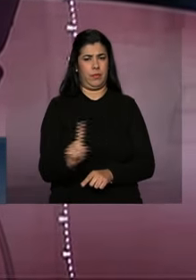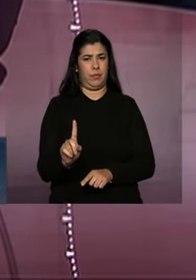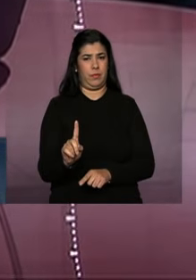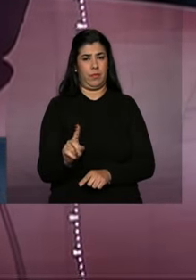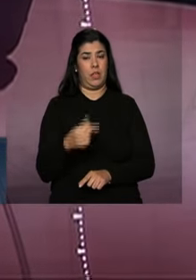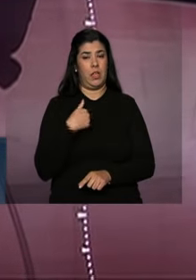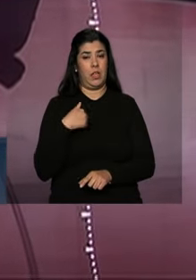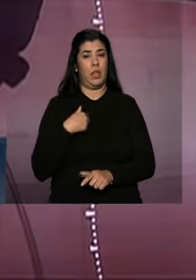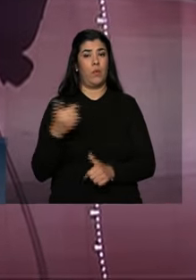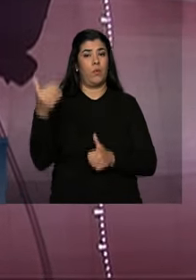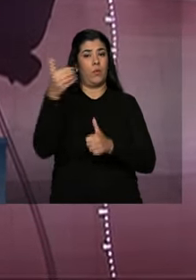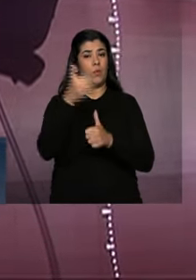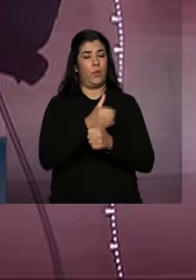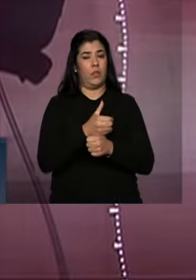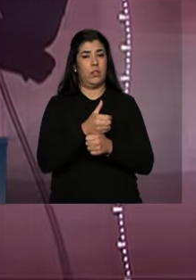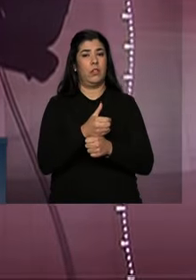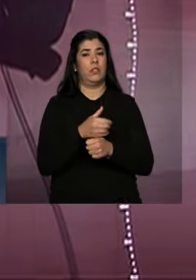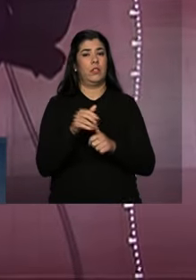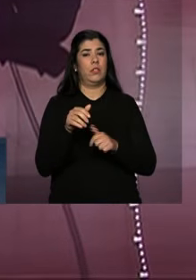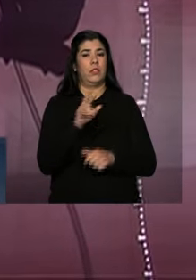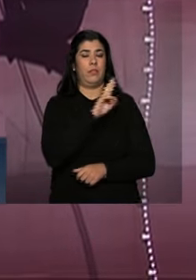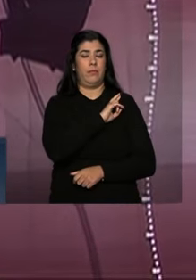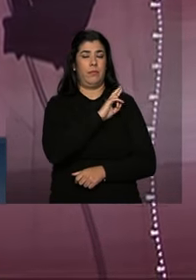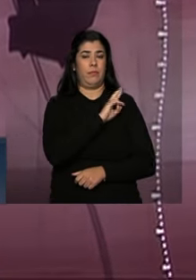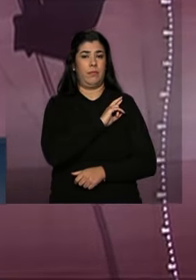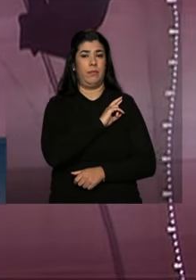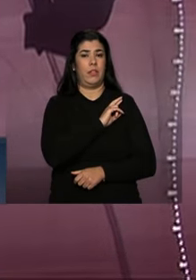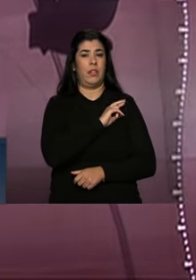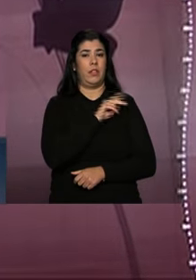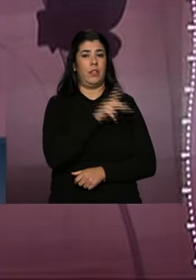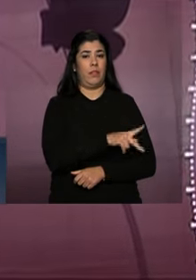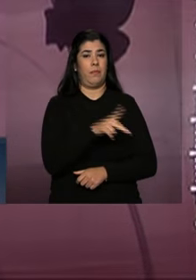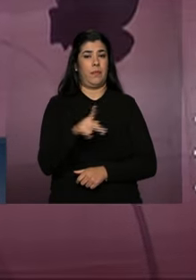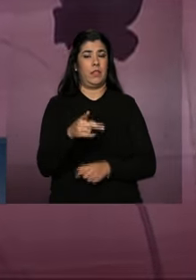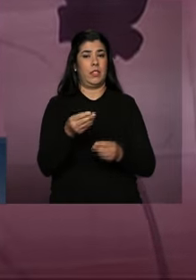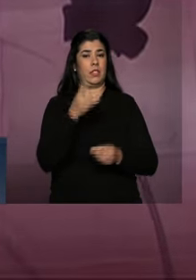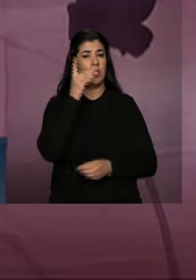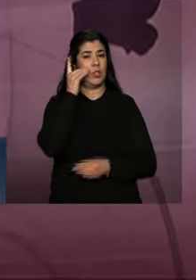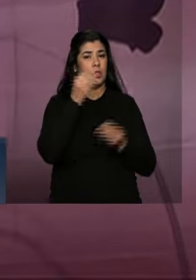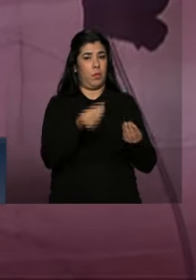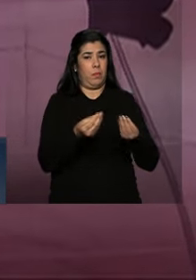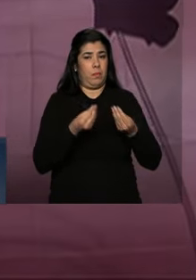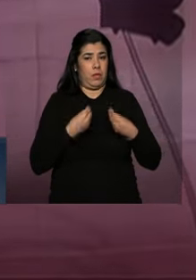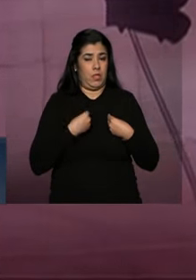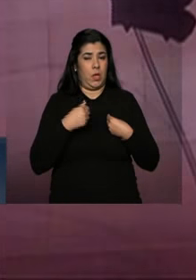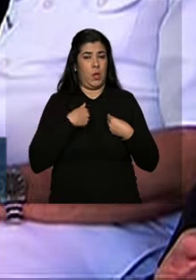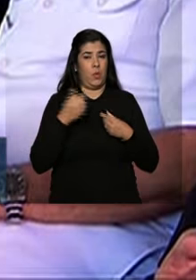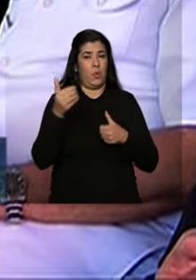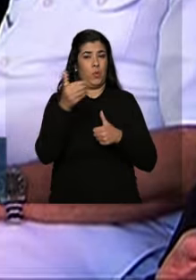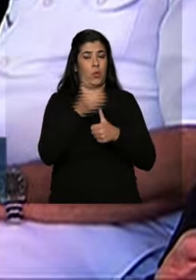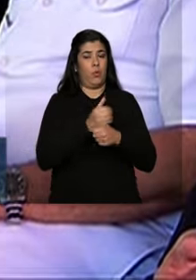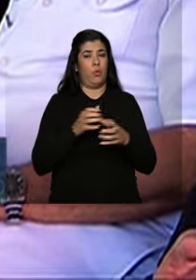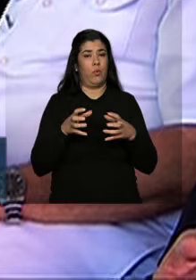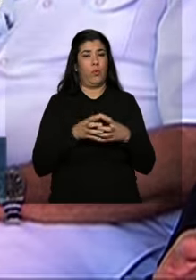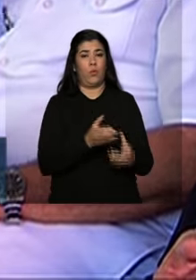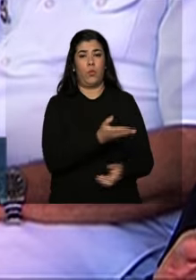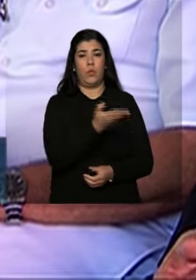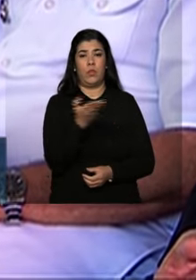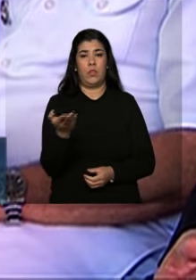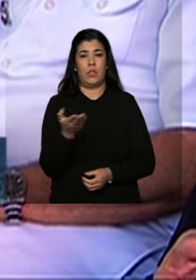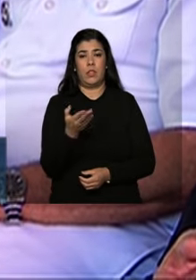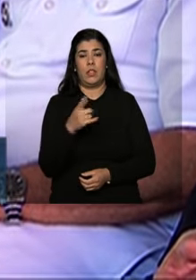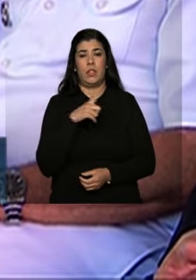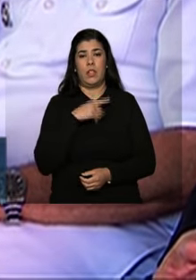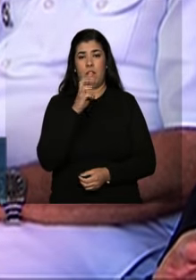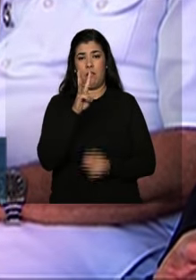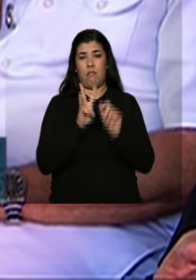Desde que assumi essa função que a presidente Dilma me agraciou e entrei para junto desse time, isso há pouco mais